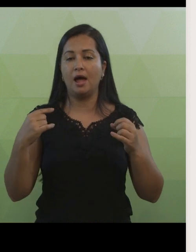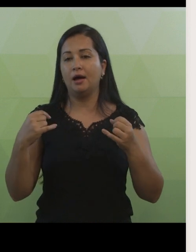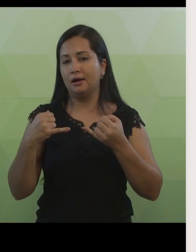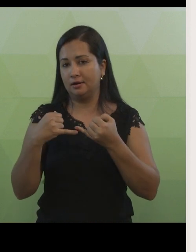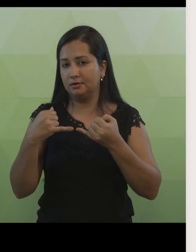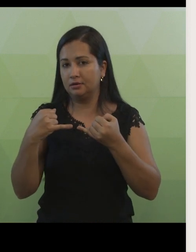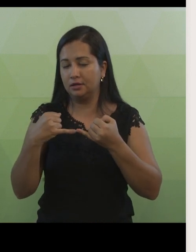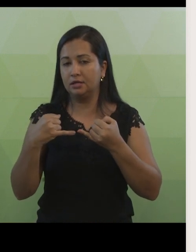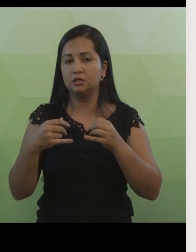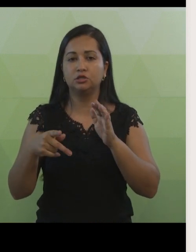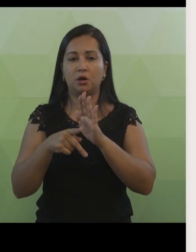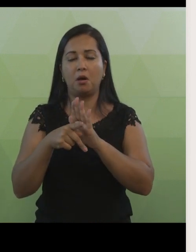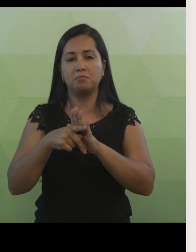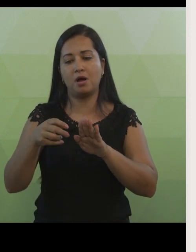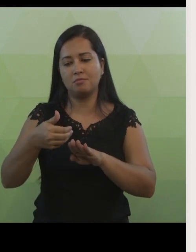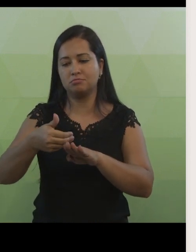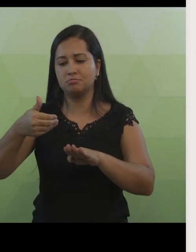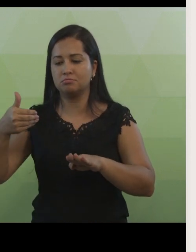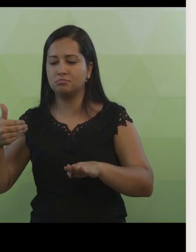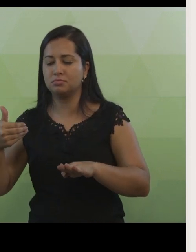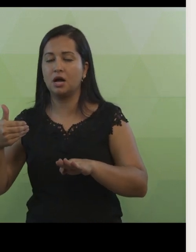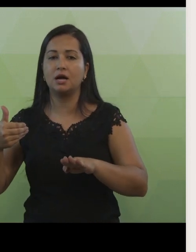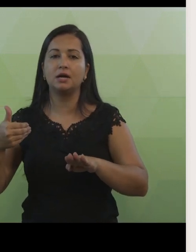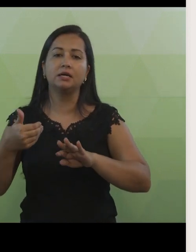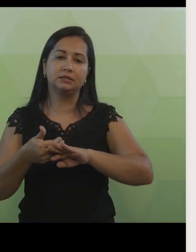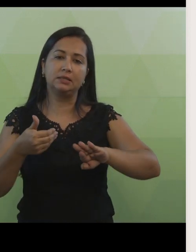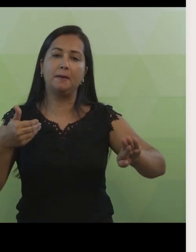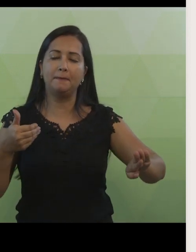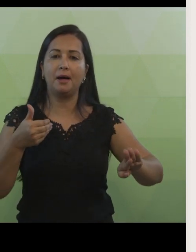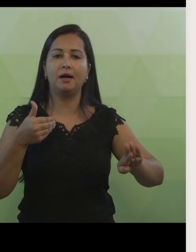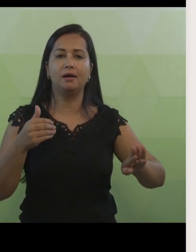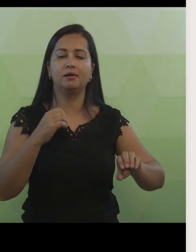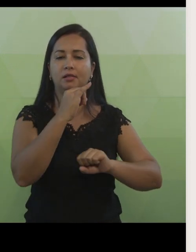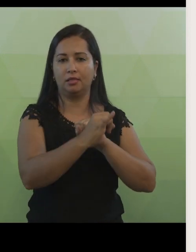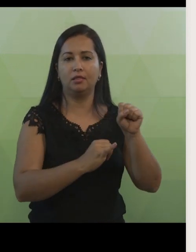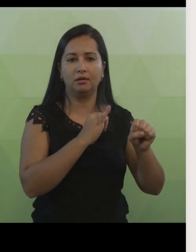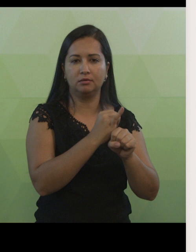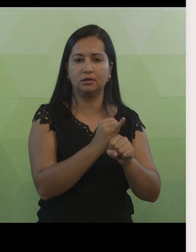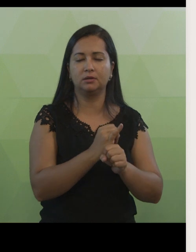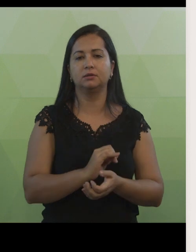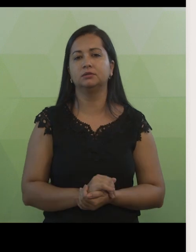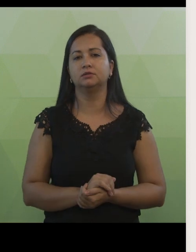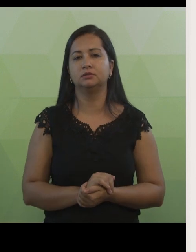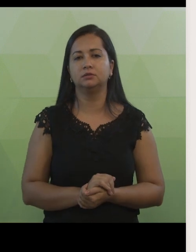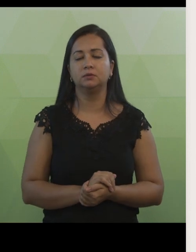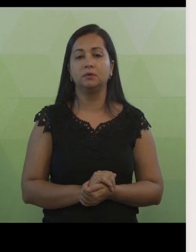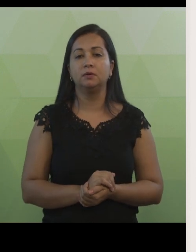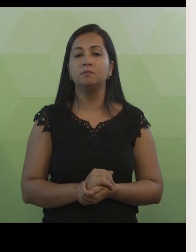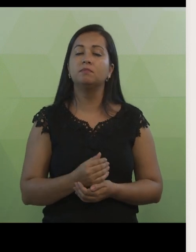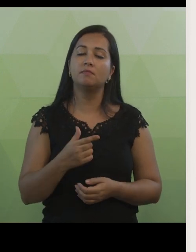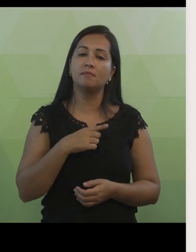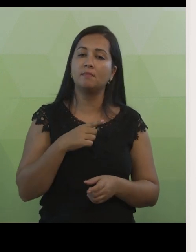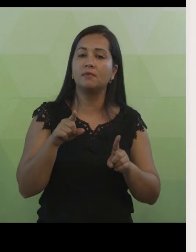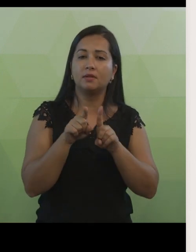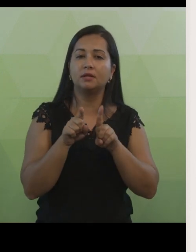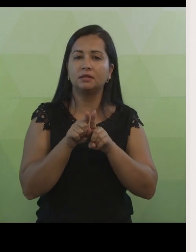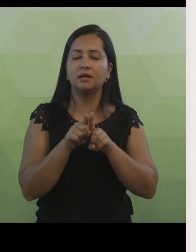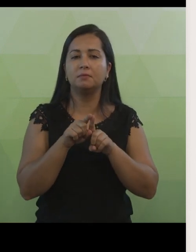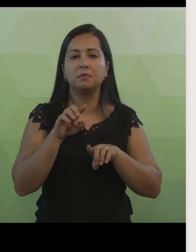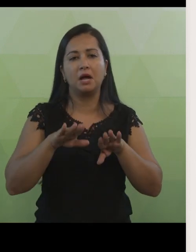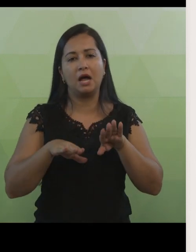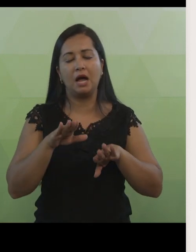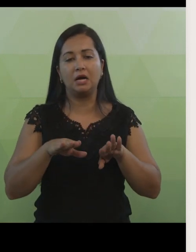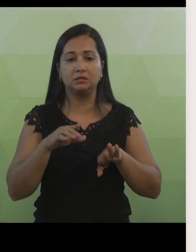separando a rede interna da internet. Outra chama usando um host não confiável, que seria um computador exposto na